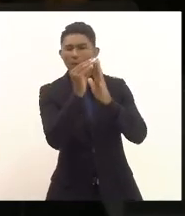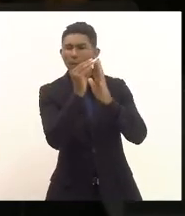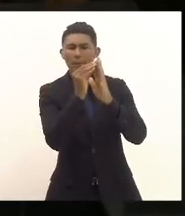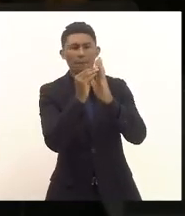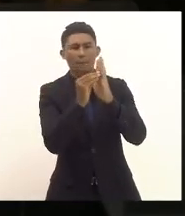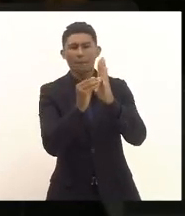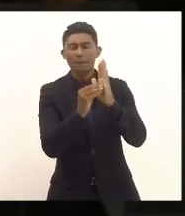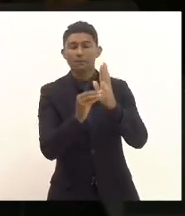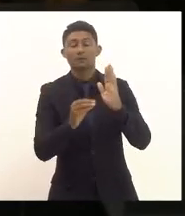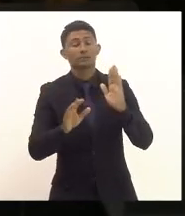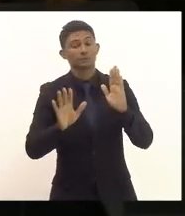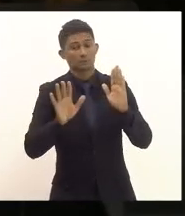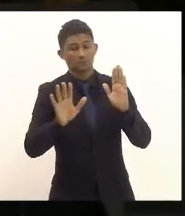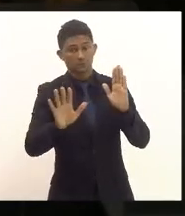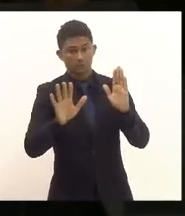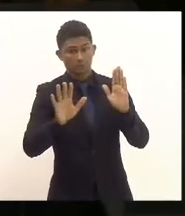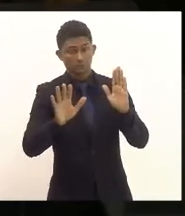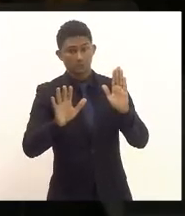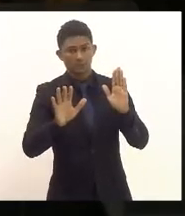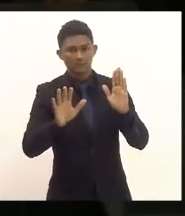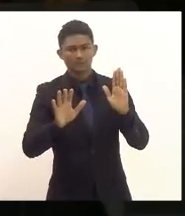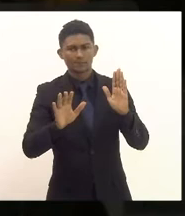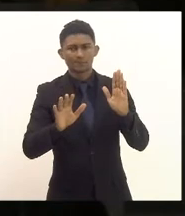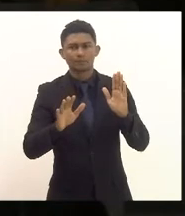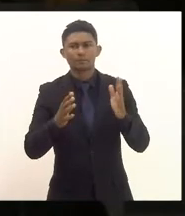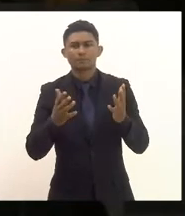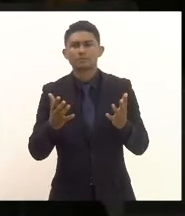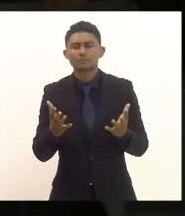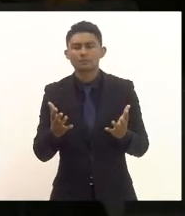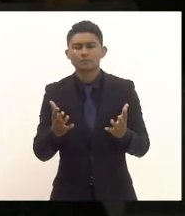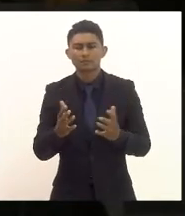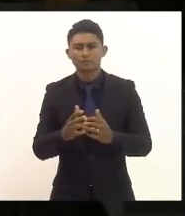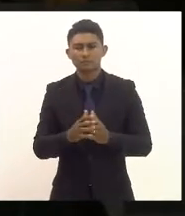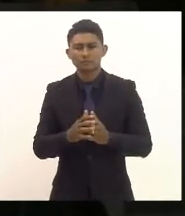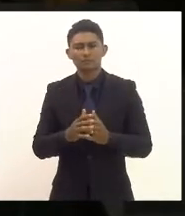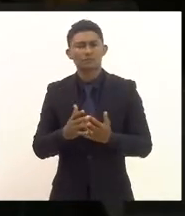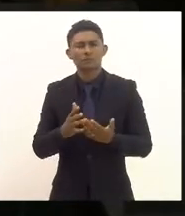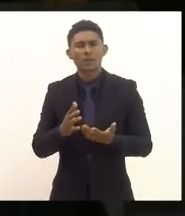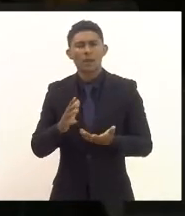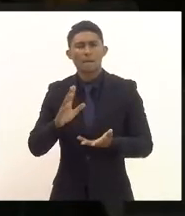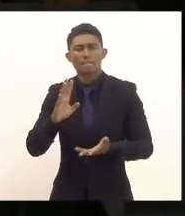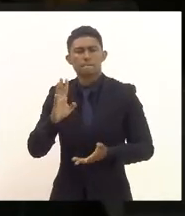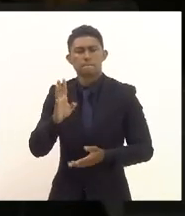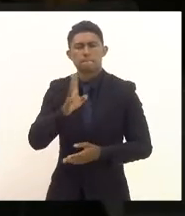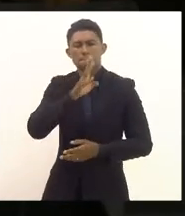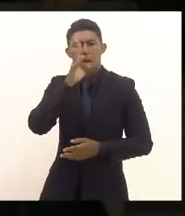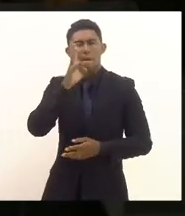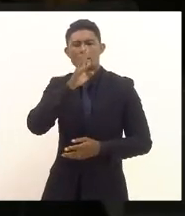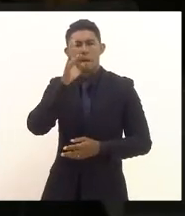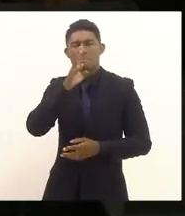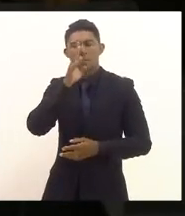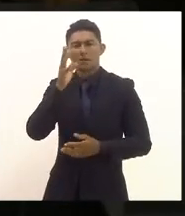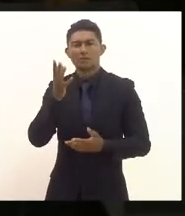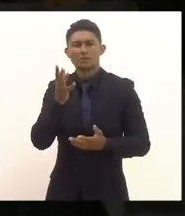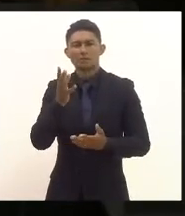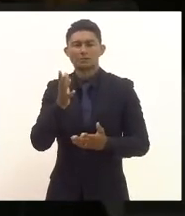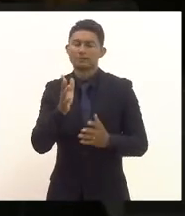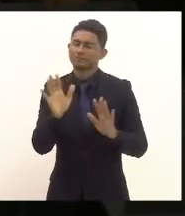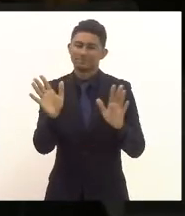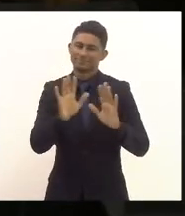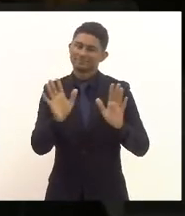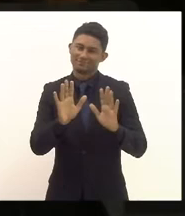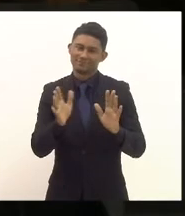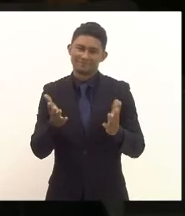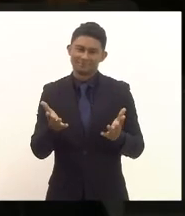é mas sem entrar no mérito daquilo que eu considero o que é uma função